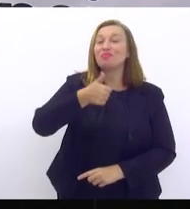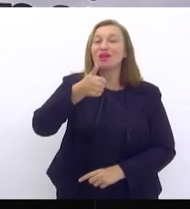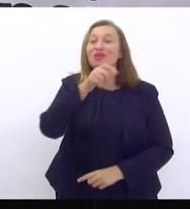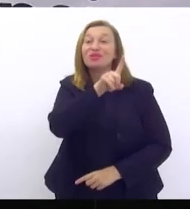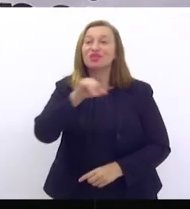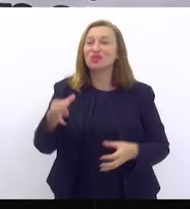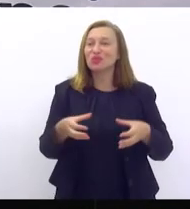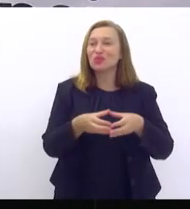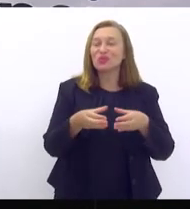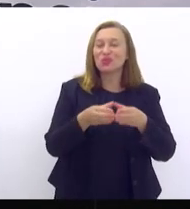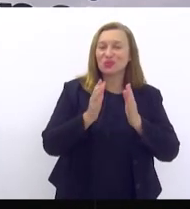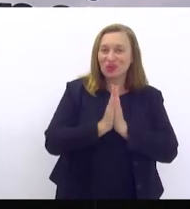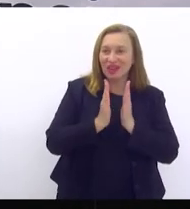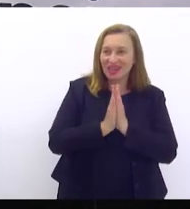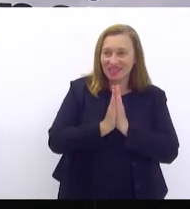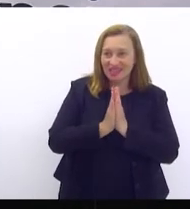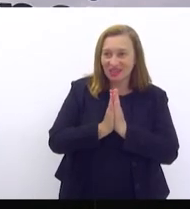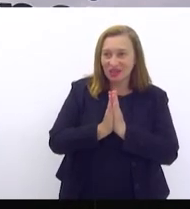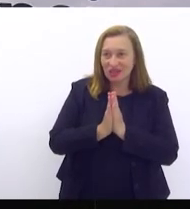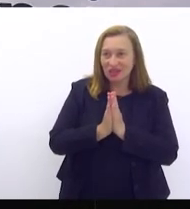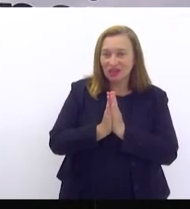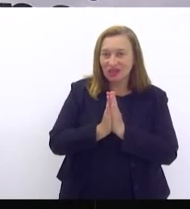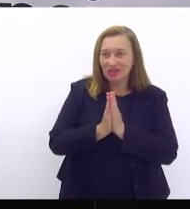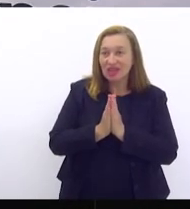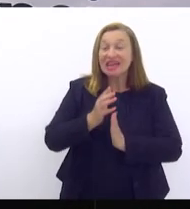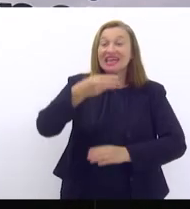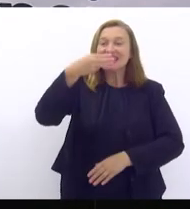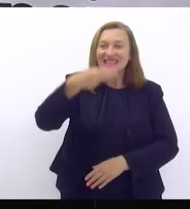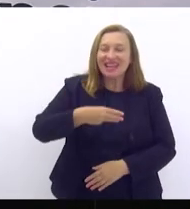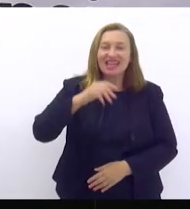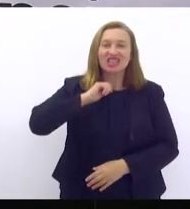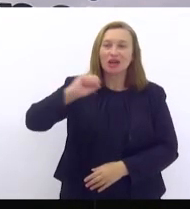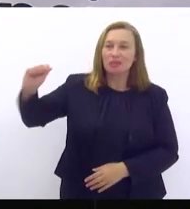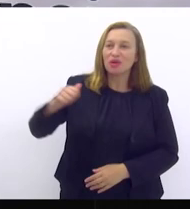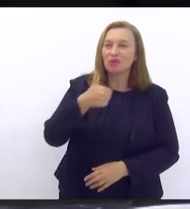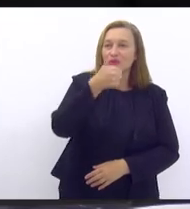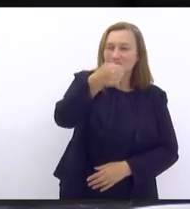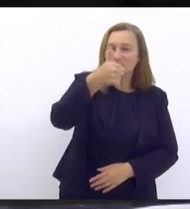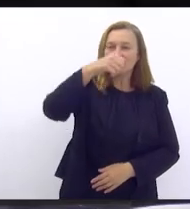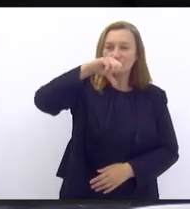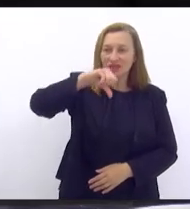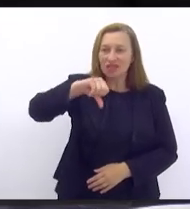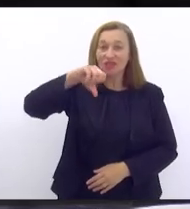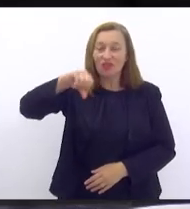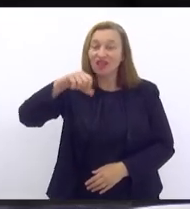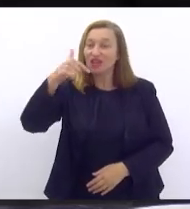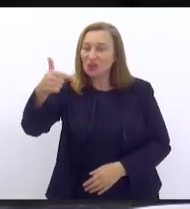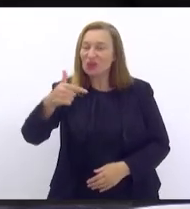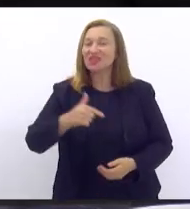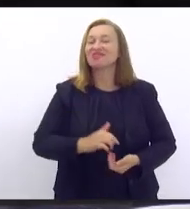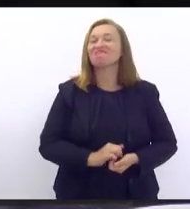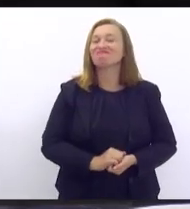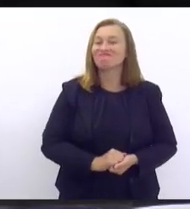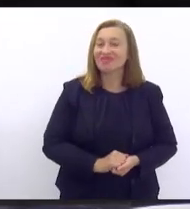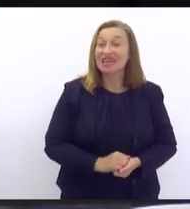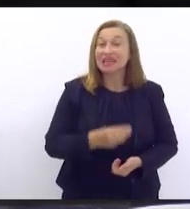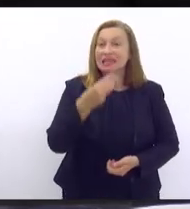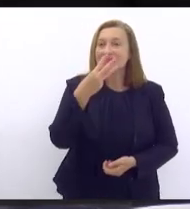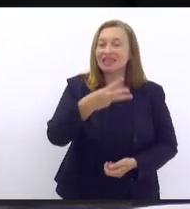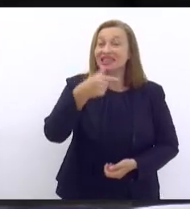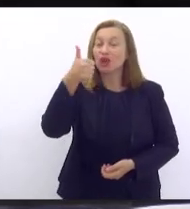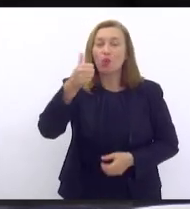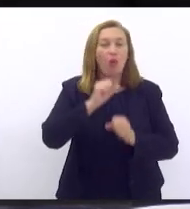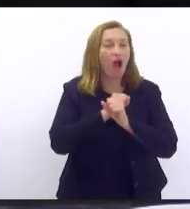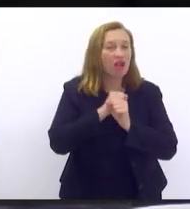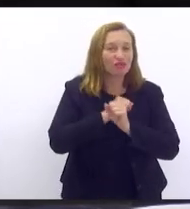oração que eu participei, lá na Comunidade de Bom Pastor, dia 3 de abril de 1992. Então, são 31